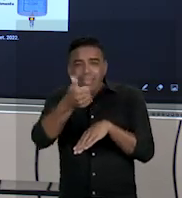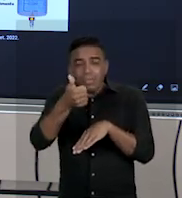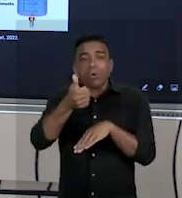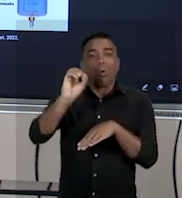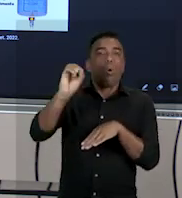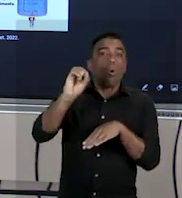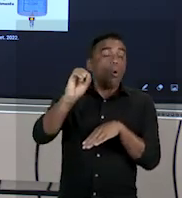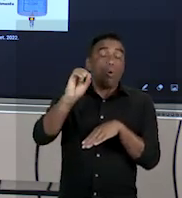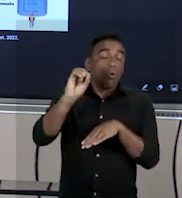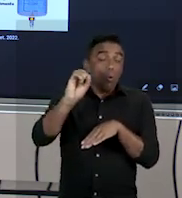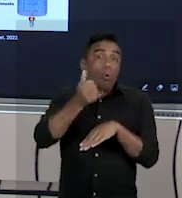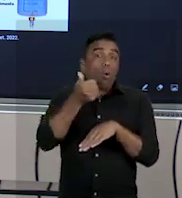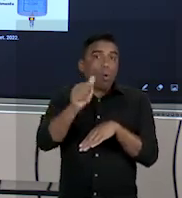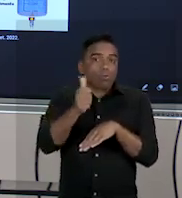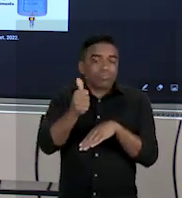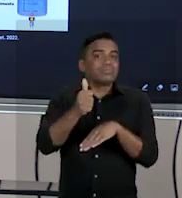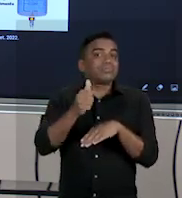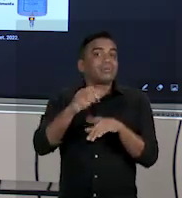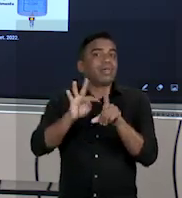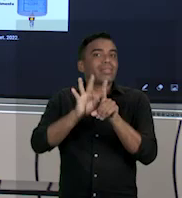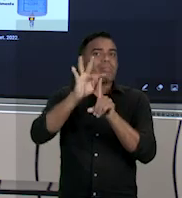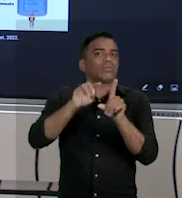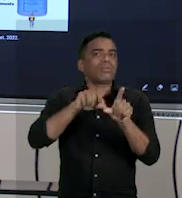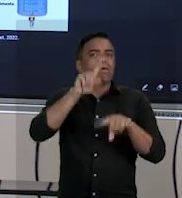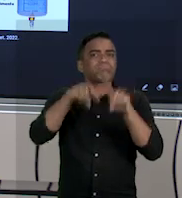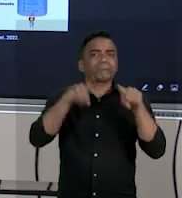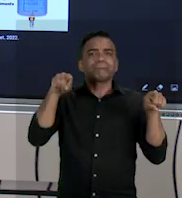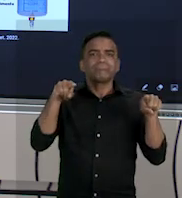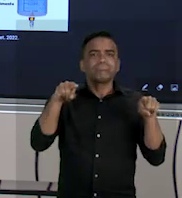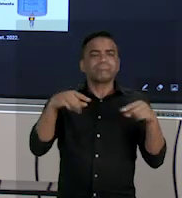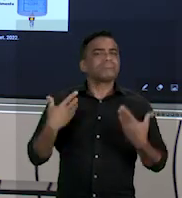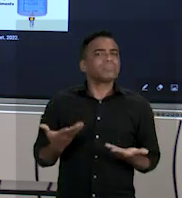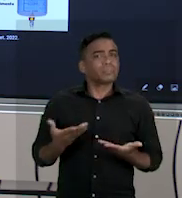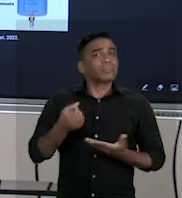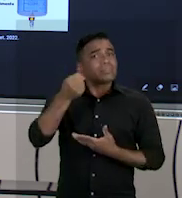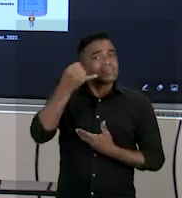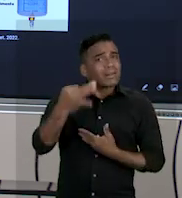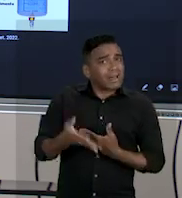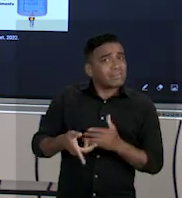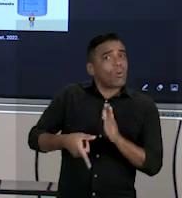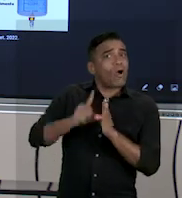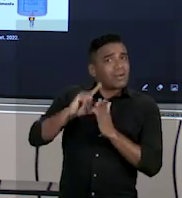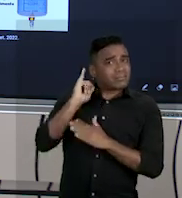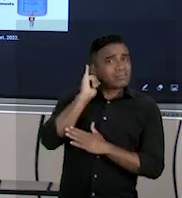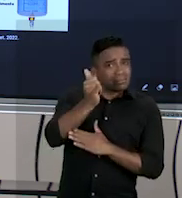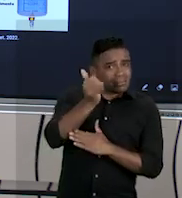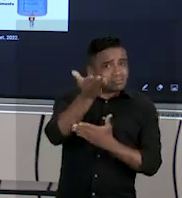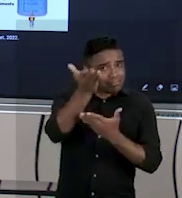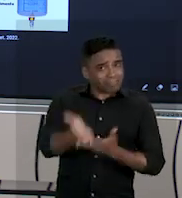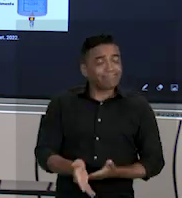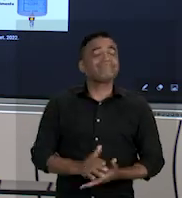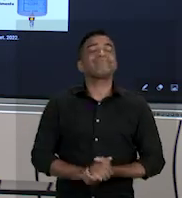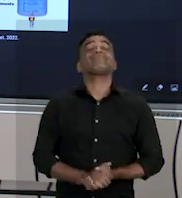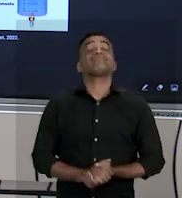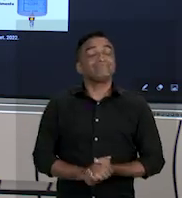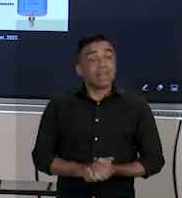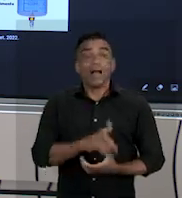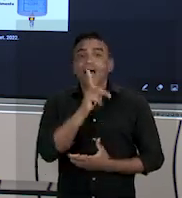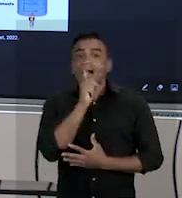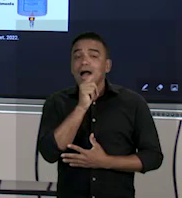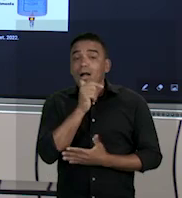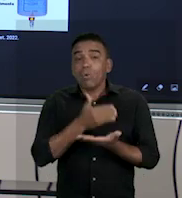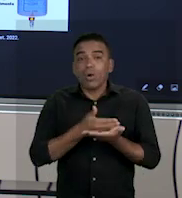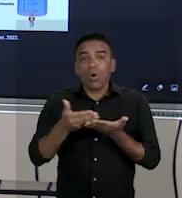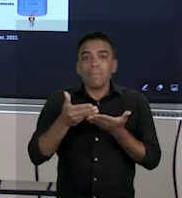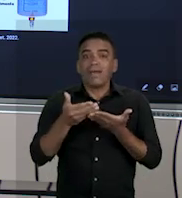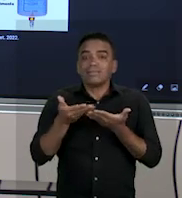essa alteração da temperatura? A mesma explicação que eu dei para vocês anteriormente. A água ela começa então